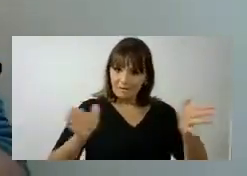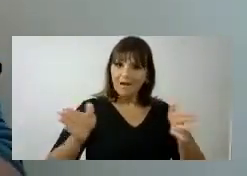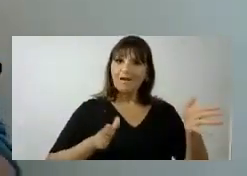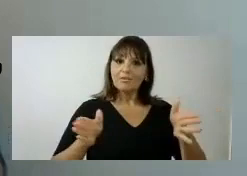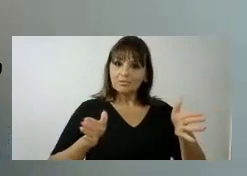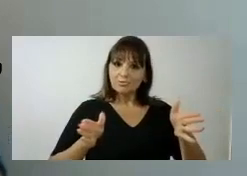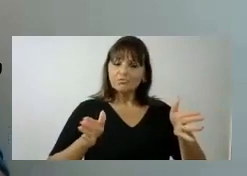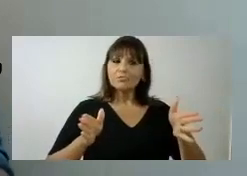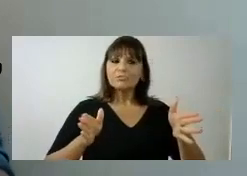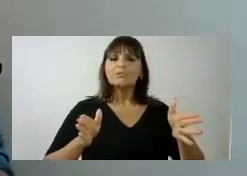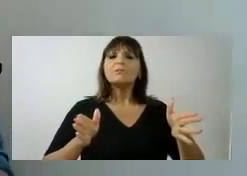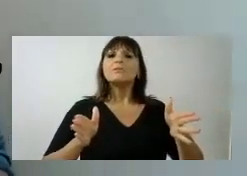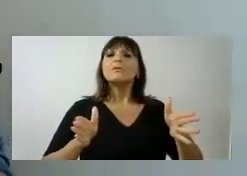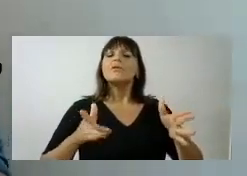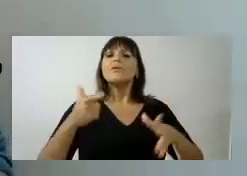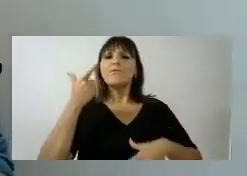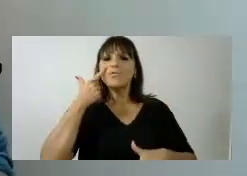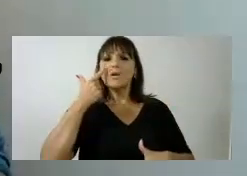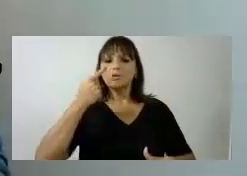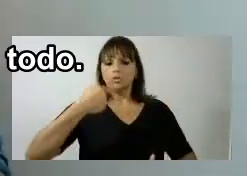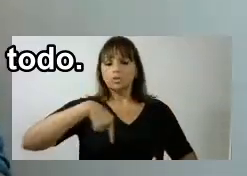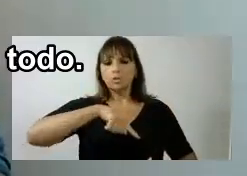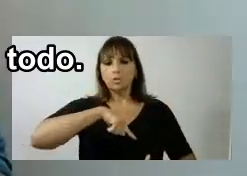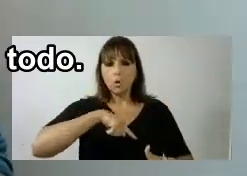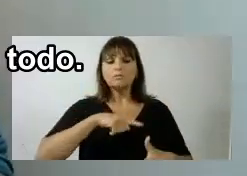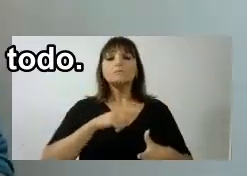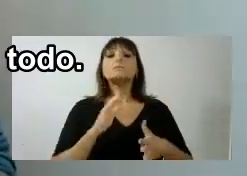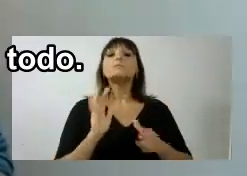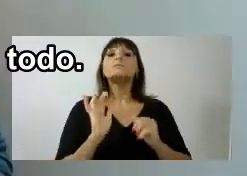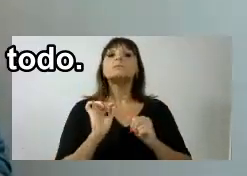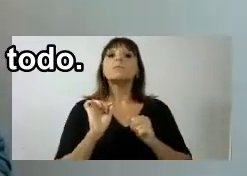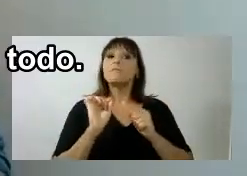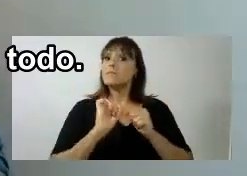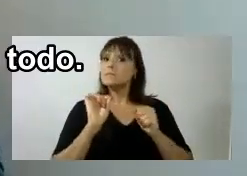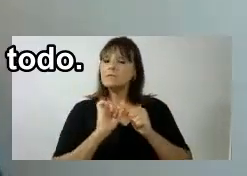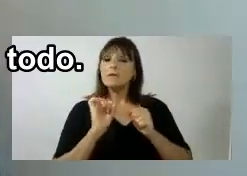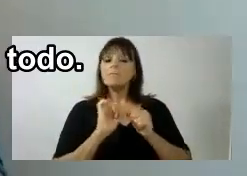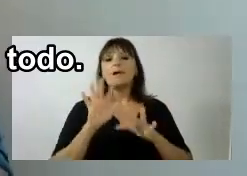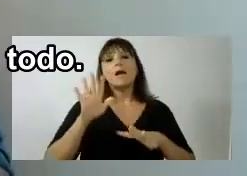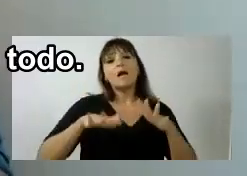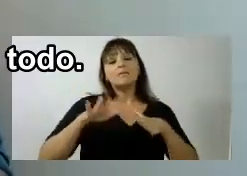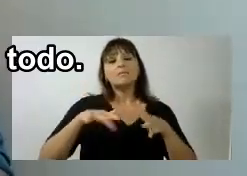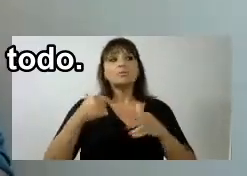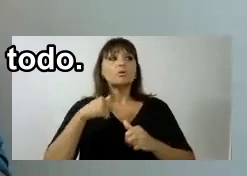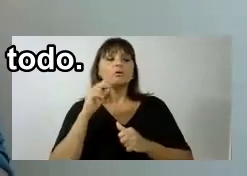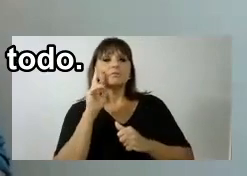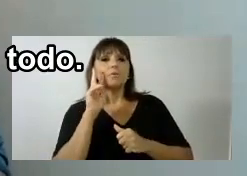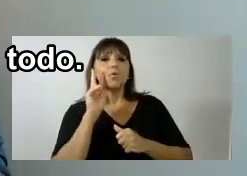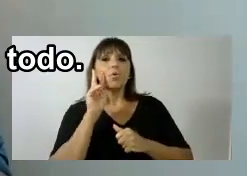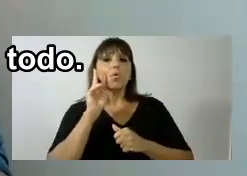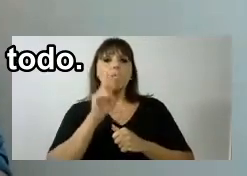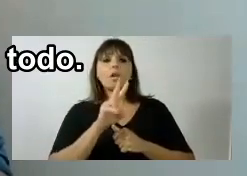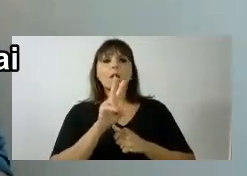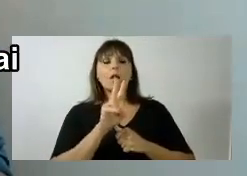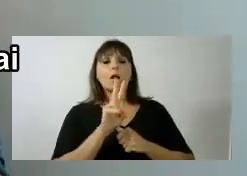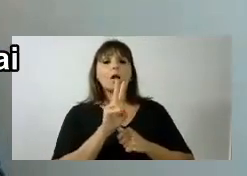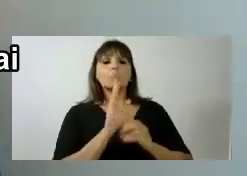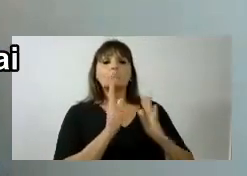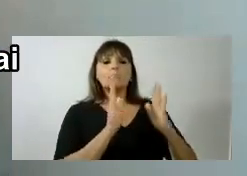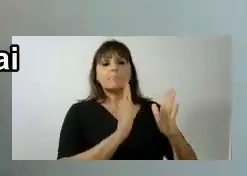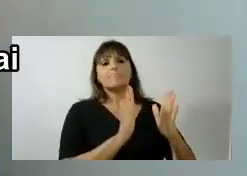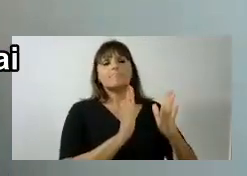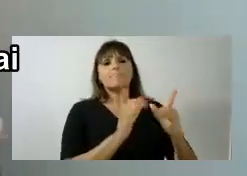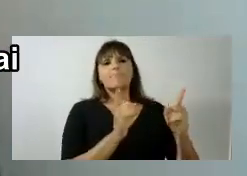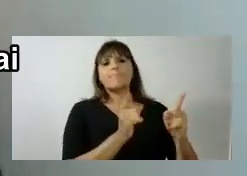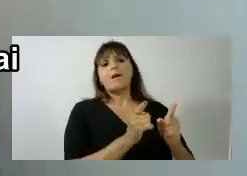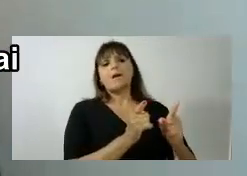que aquilo que nós fazemos, muitas vezes, nós estamos olhando apenas para uma parte e não para o todo. É por isso que é